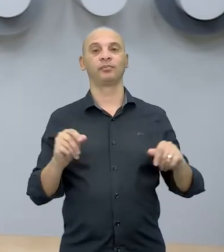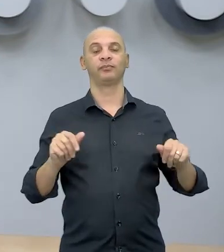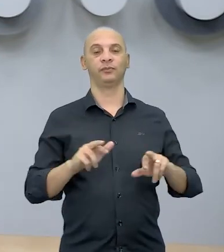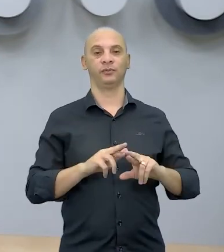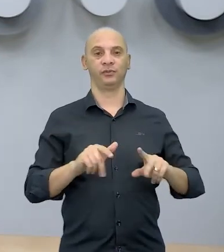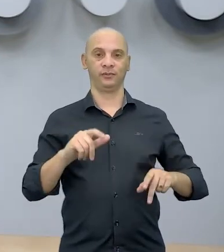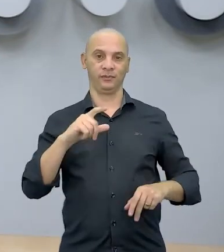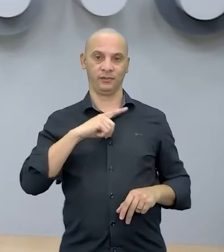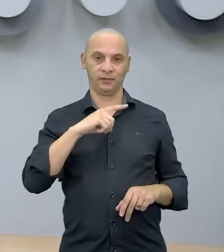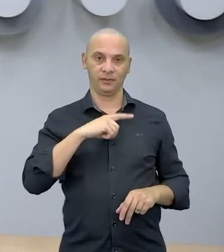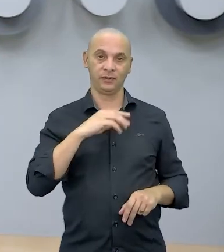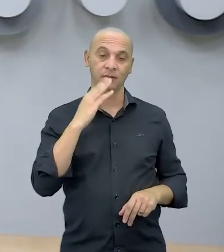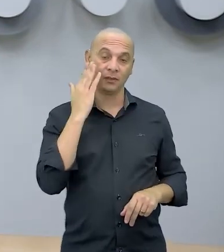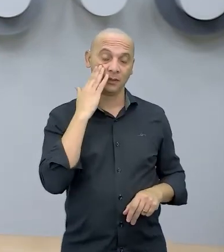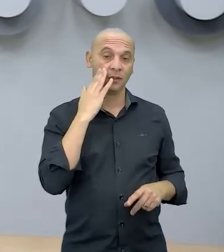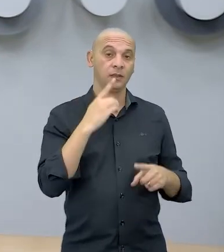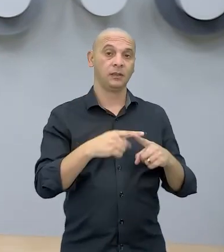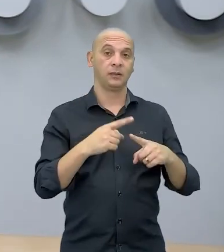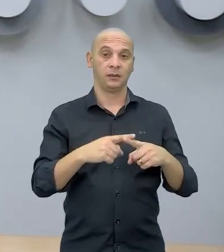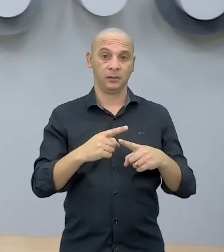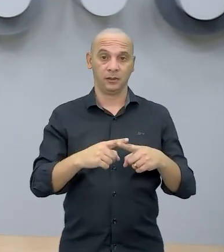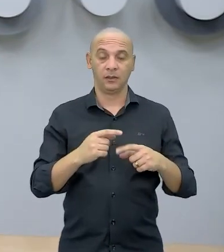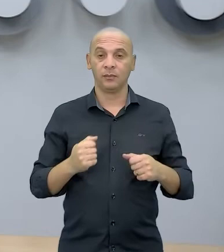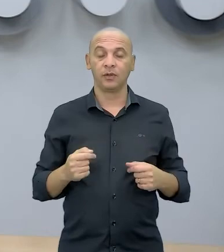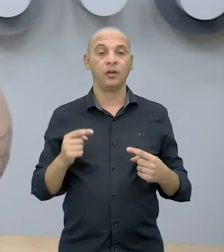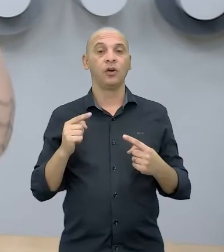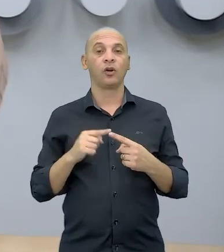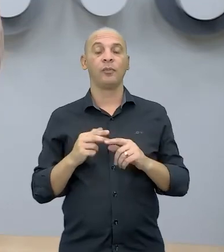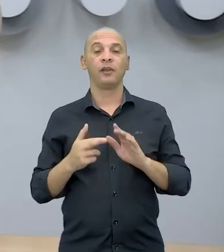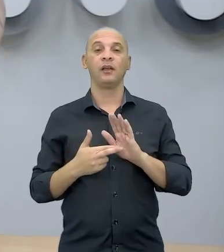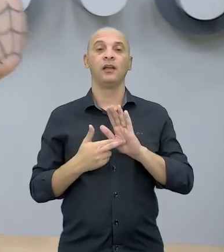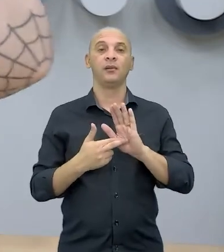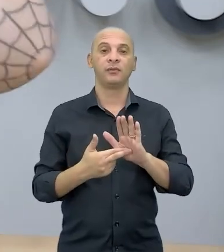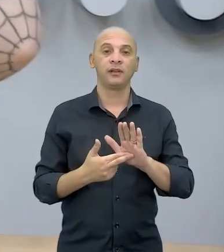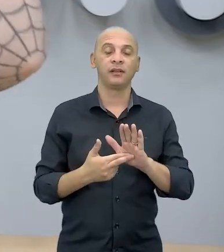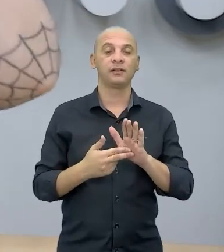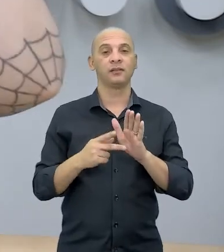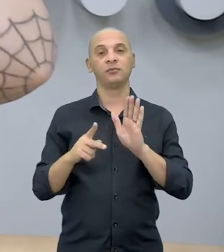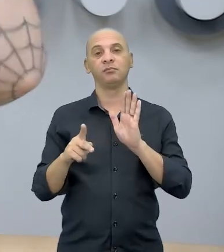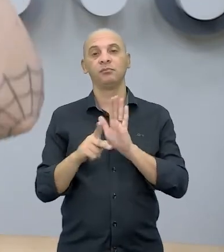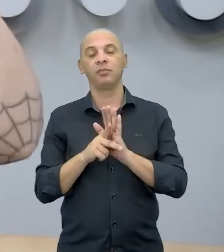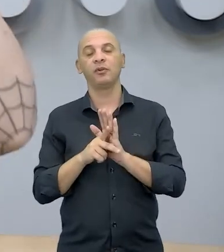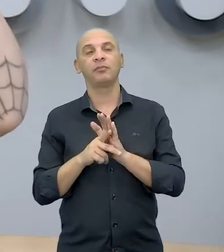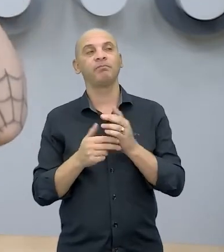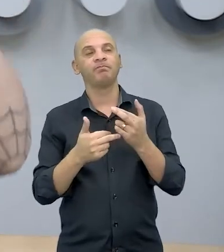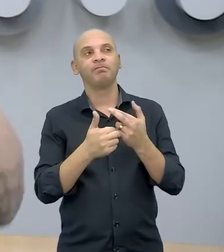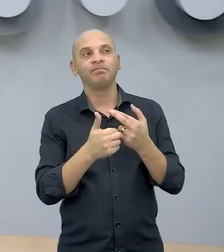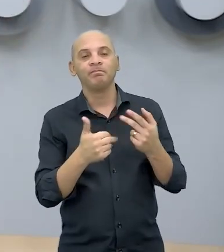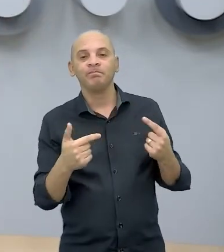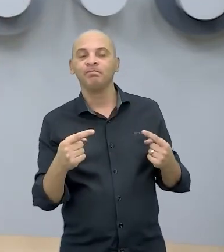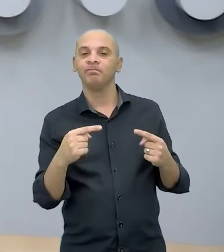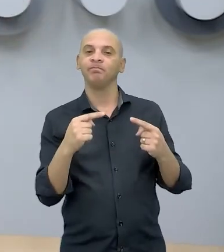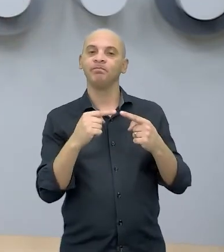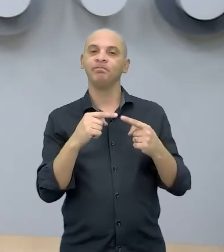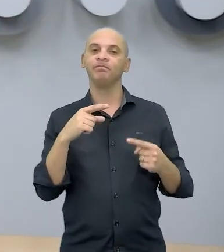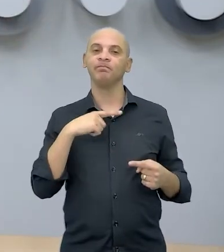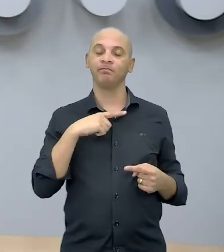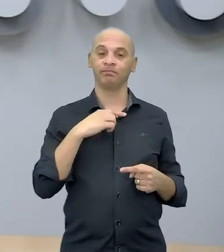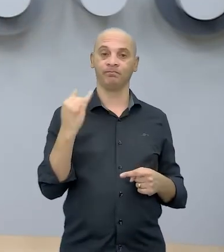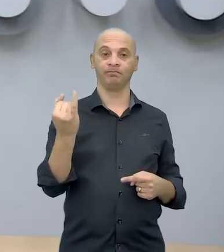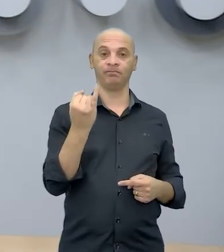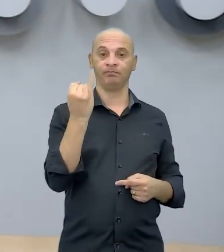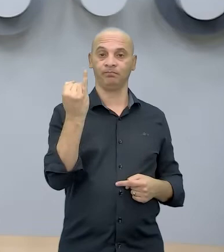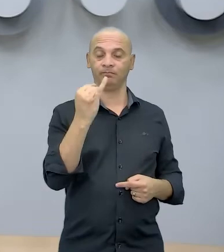Ele é insuficiente porque é uma representação muito prosaica ainda, né? Muito